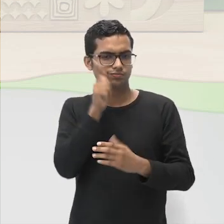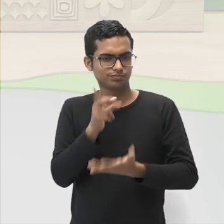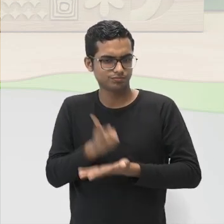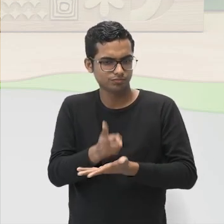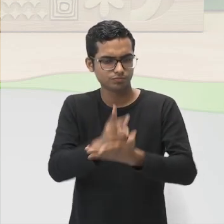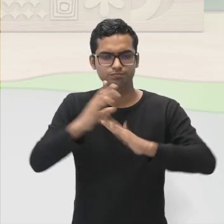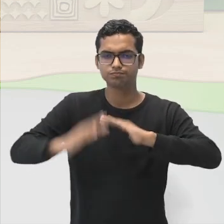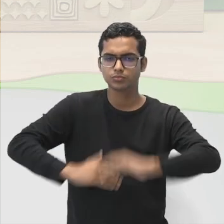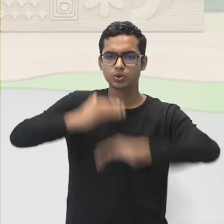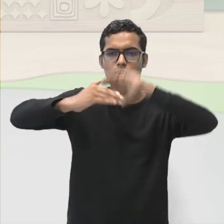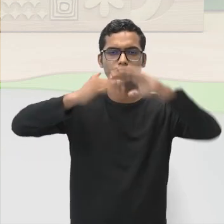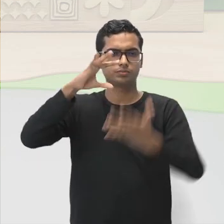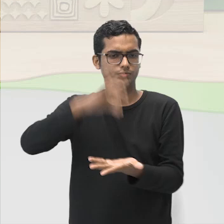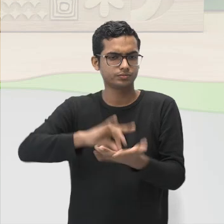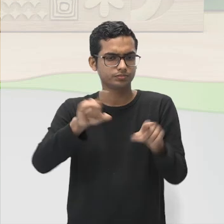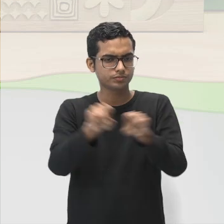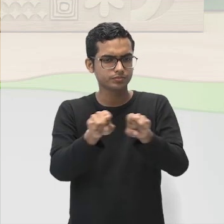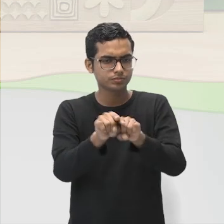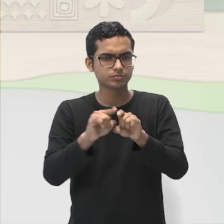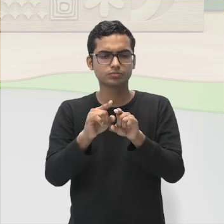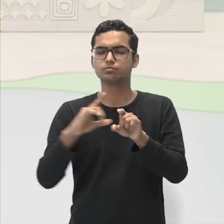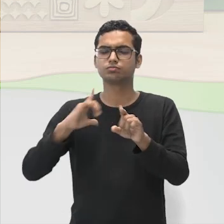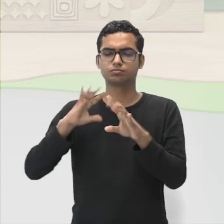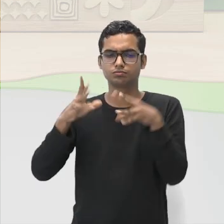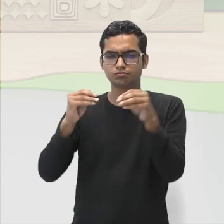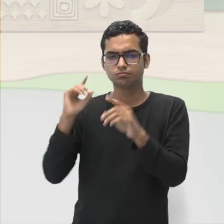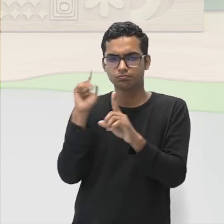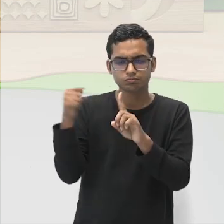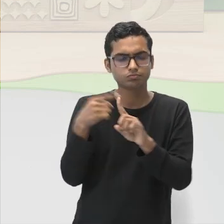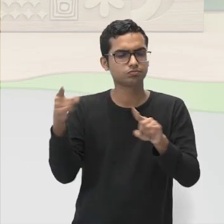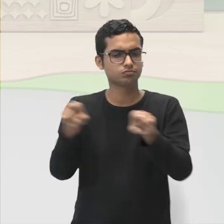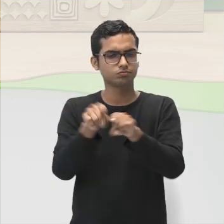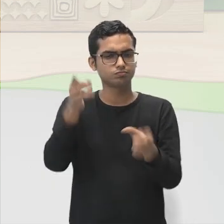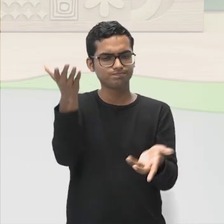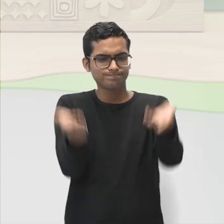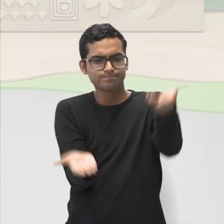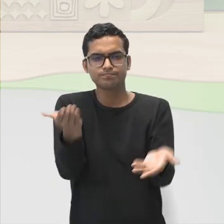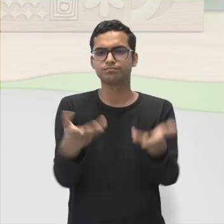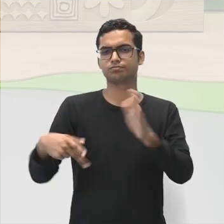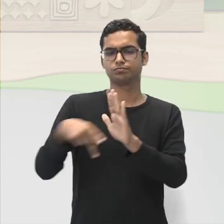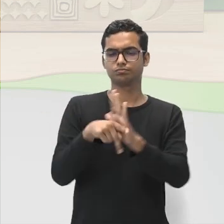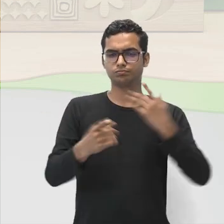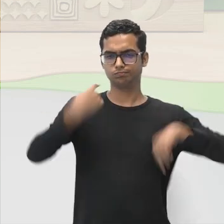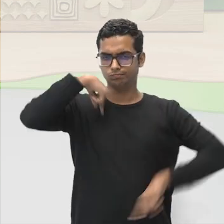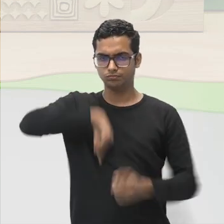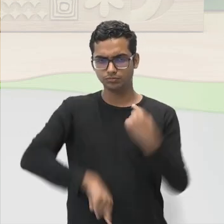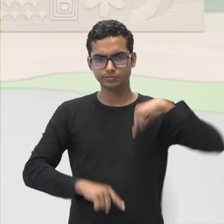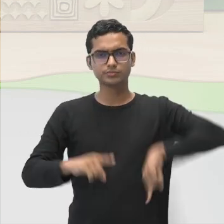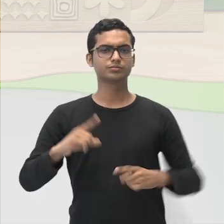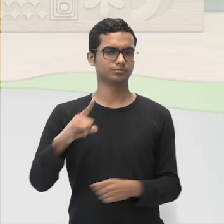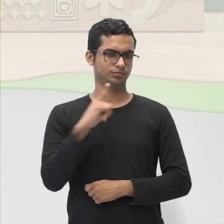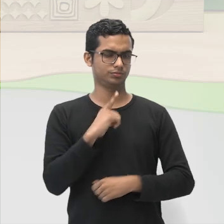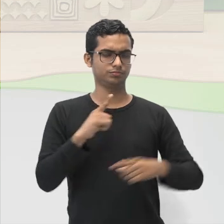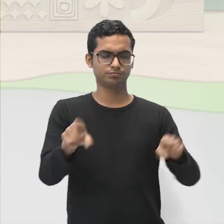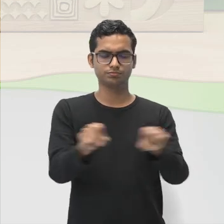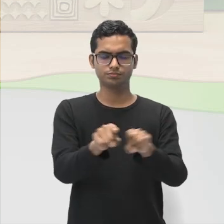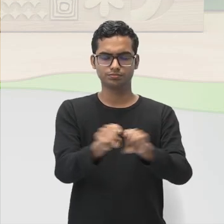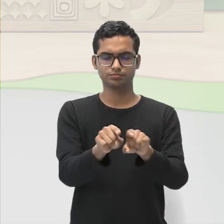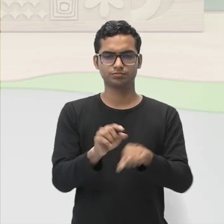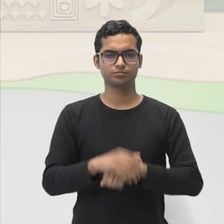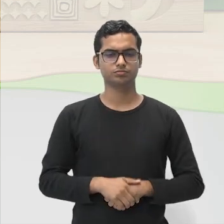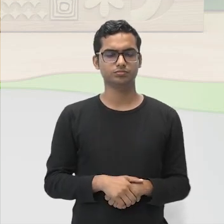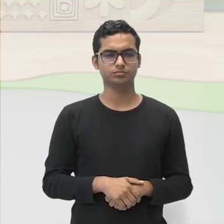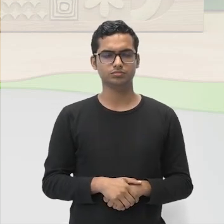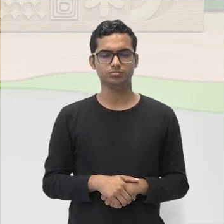consigam desenvolver toda a função e o equilíbrio que o nosso organismo necessita. E